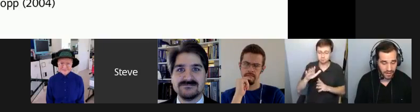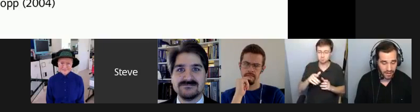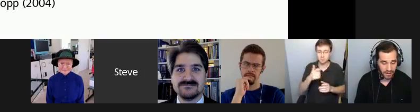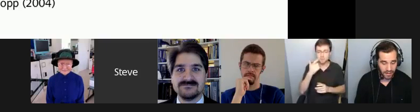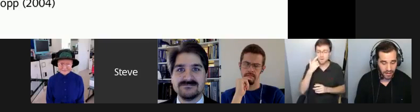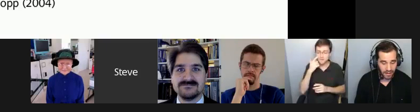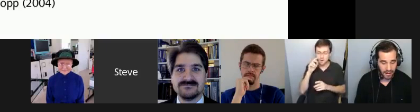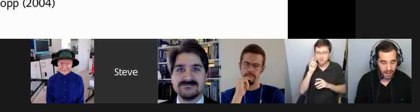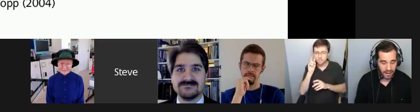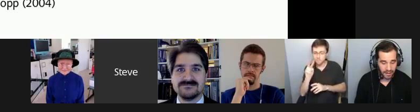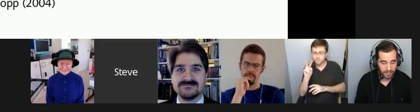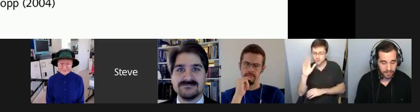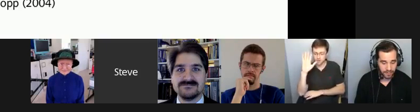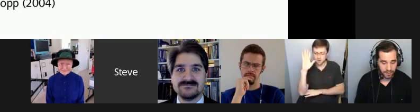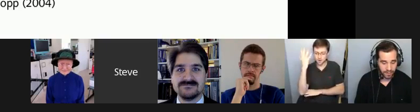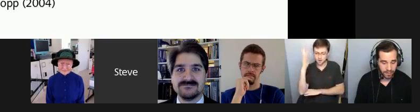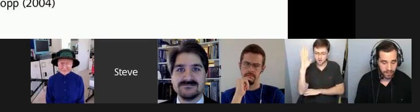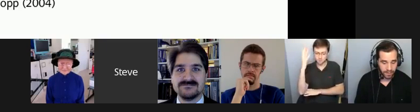cumpridas.